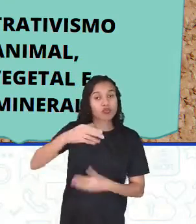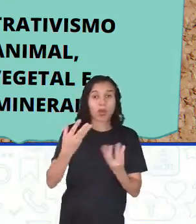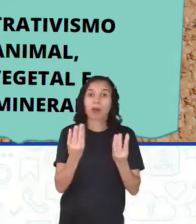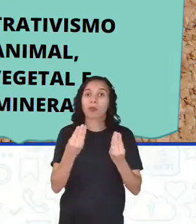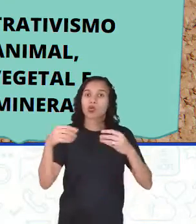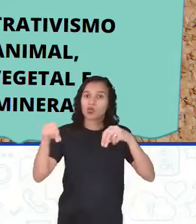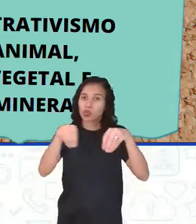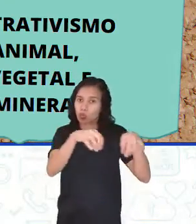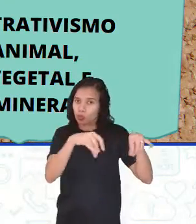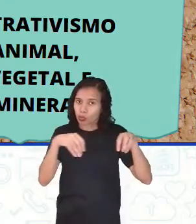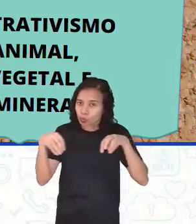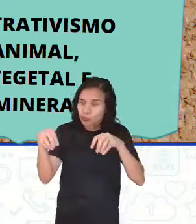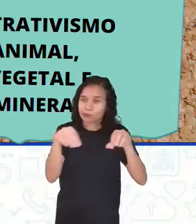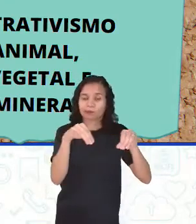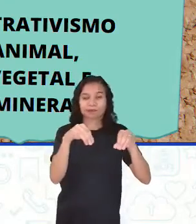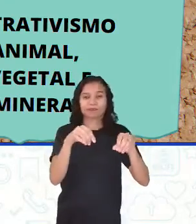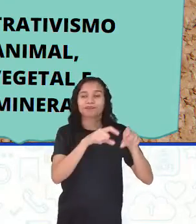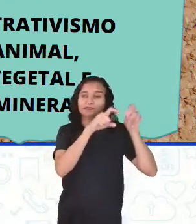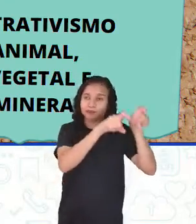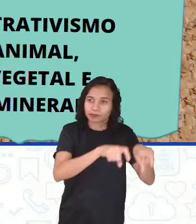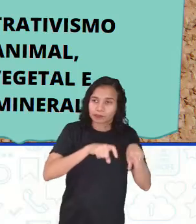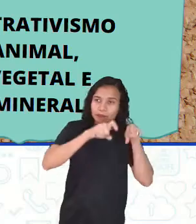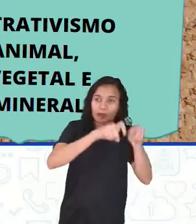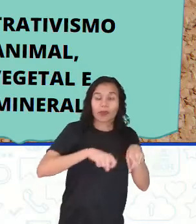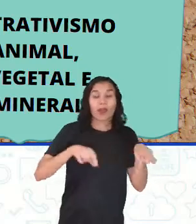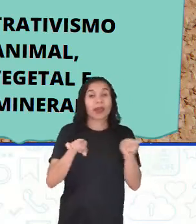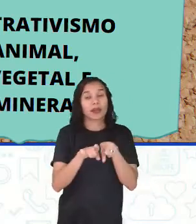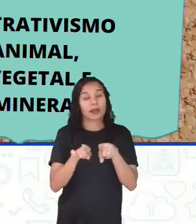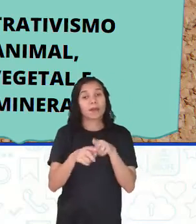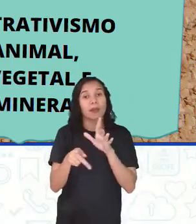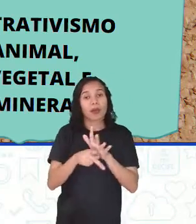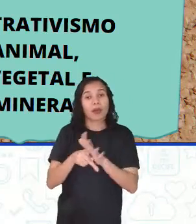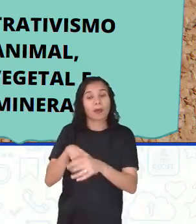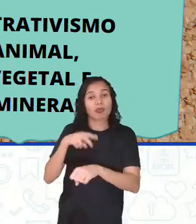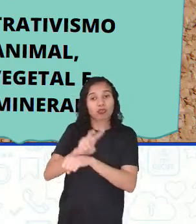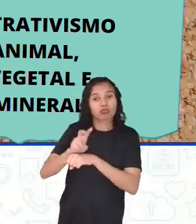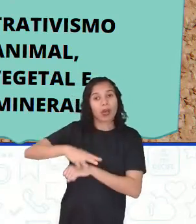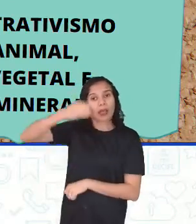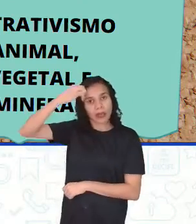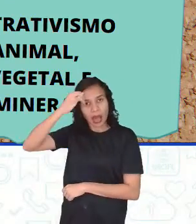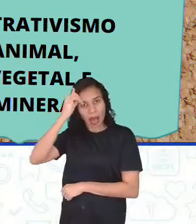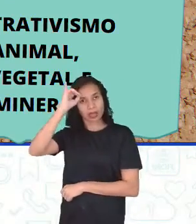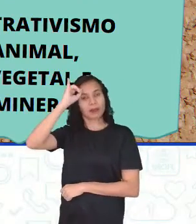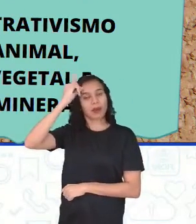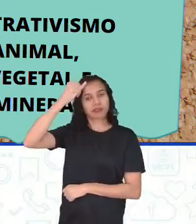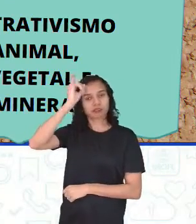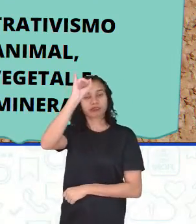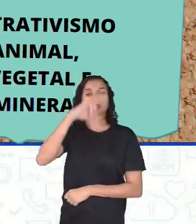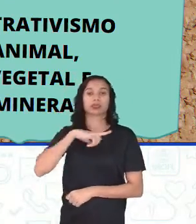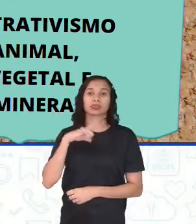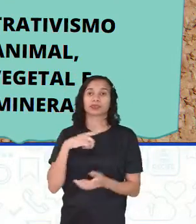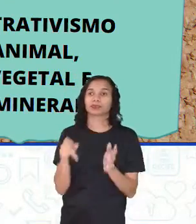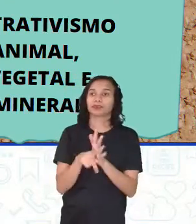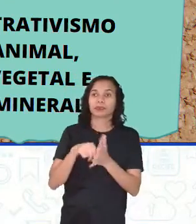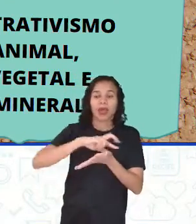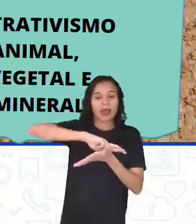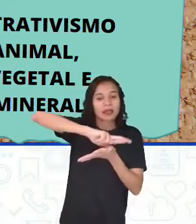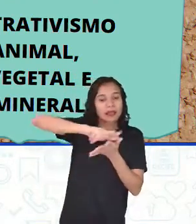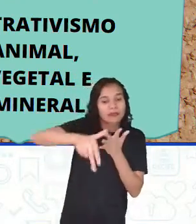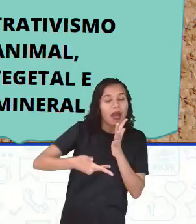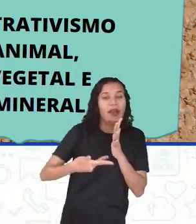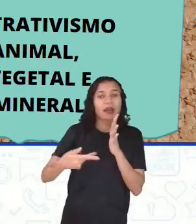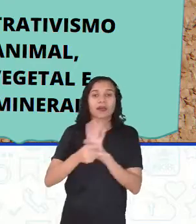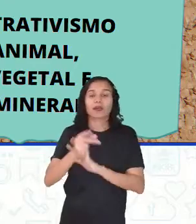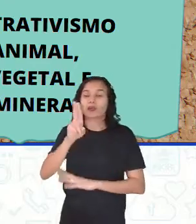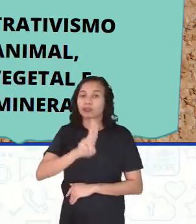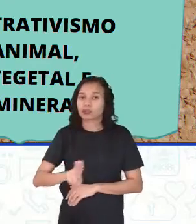solo. Em relação à agricultura e em relação também à pecuária. Lá na pecuária a gente vai ter o extrativismo, né? A